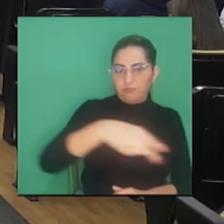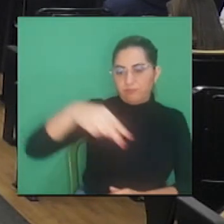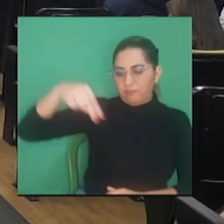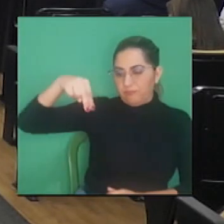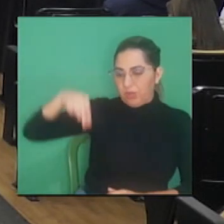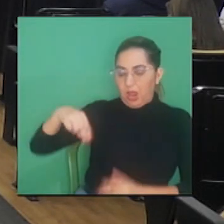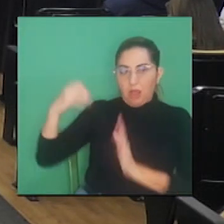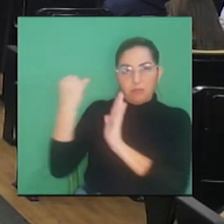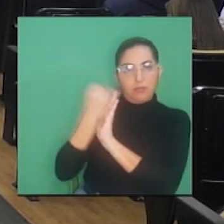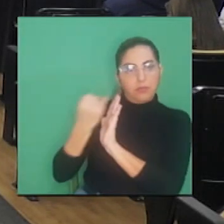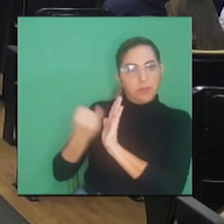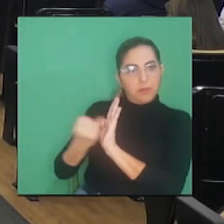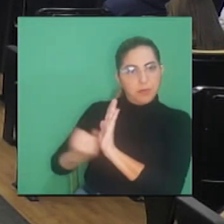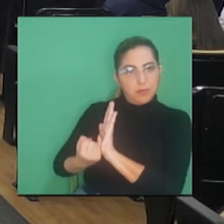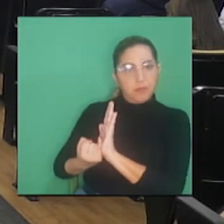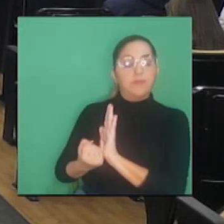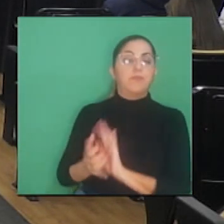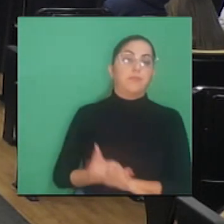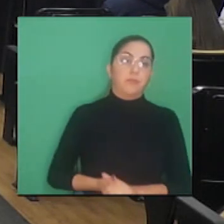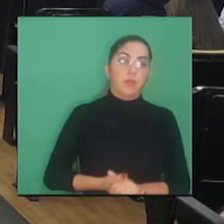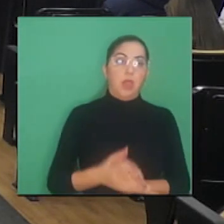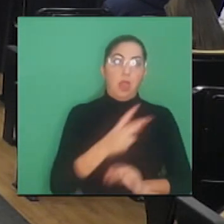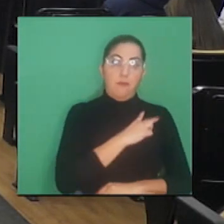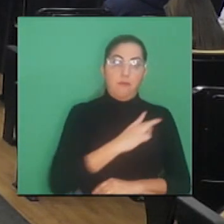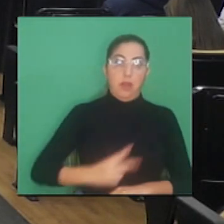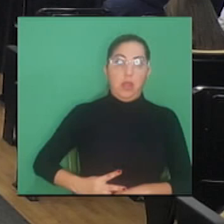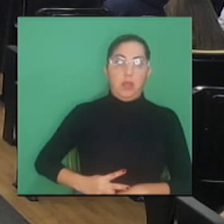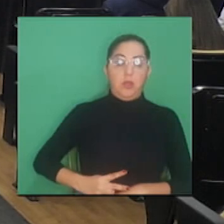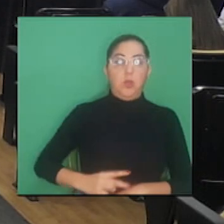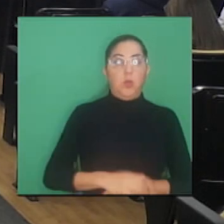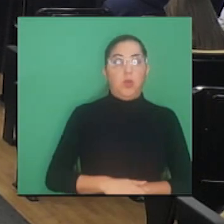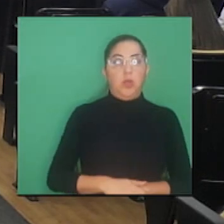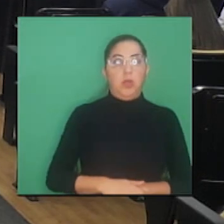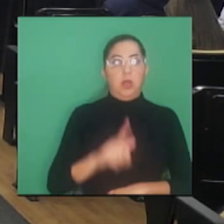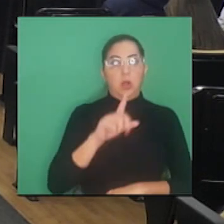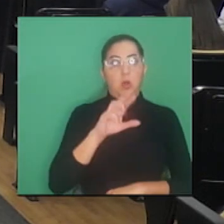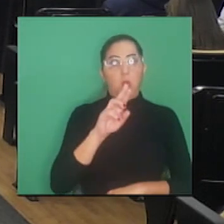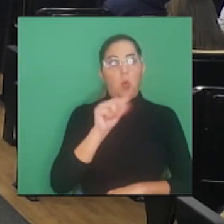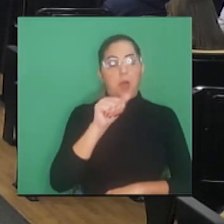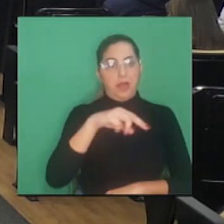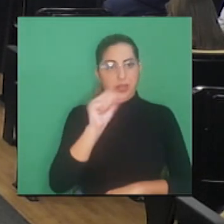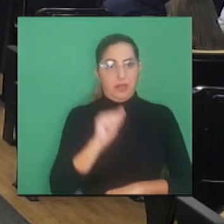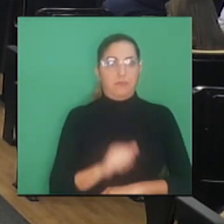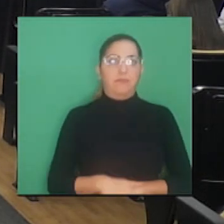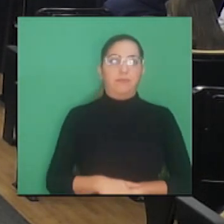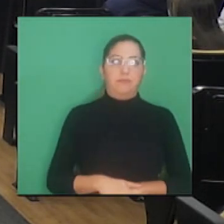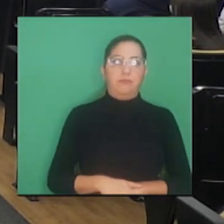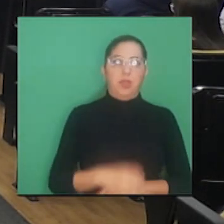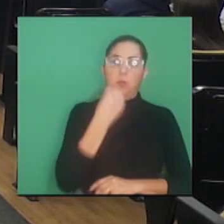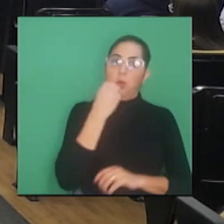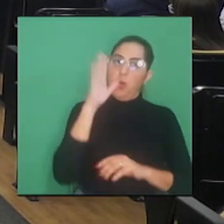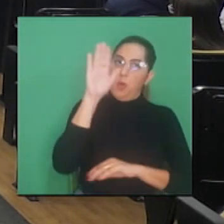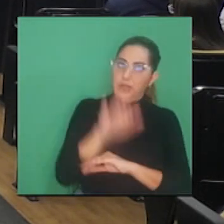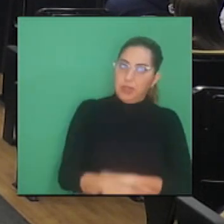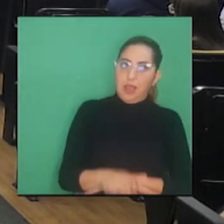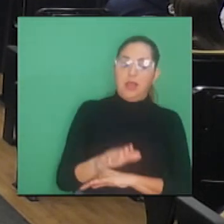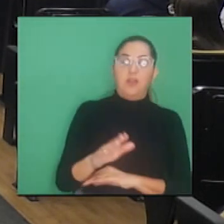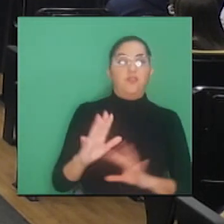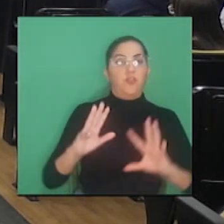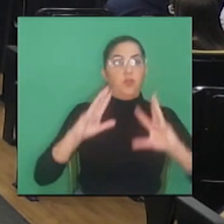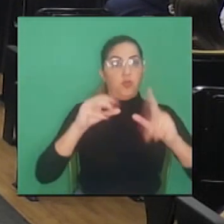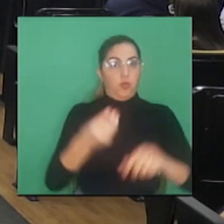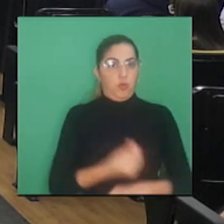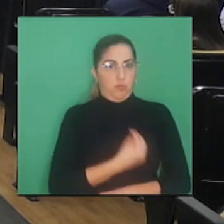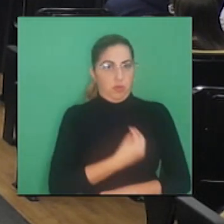ainda segundo o balanço do quadrimestre o repasse feito para as entidades e organizações sociais foi de 4